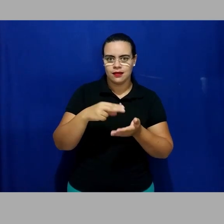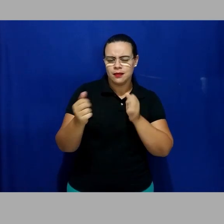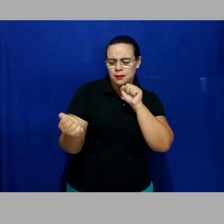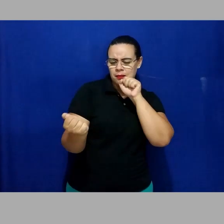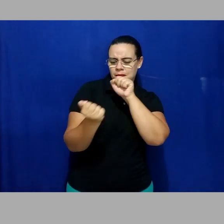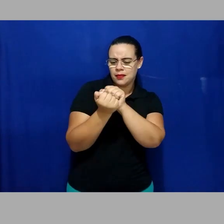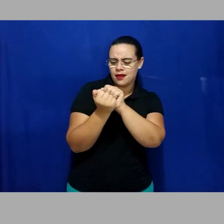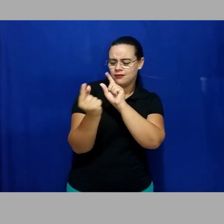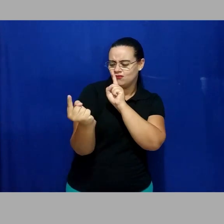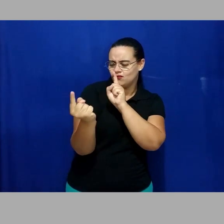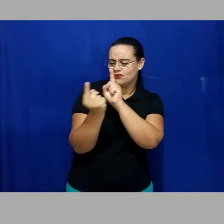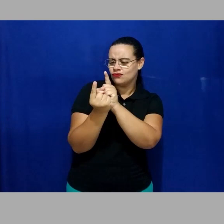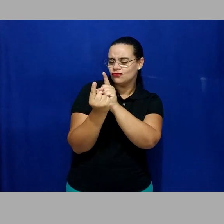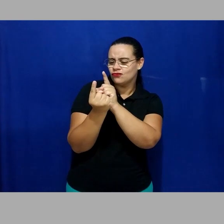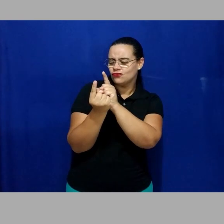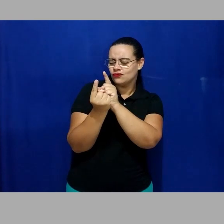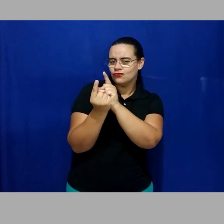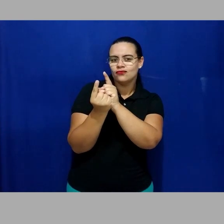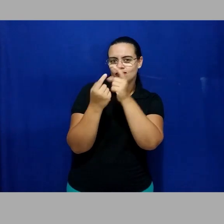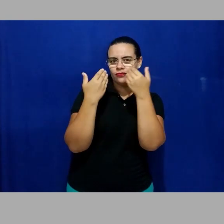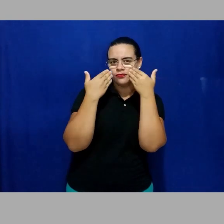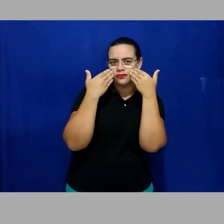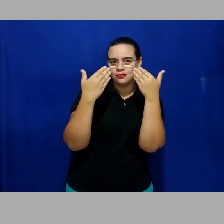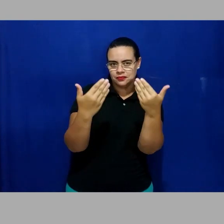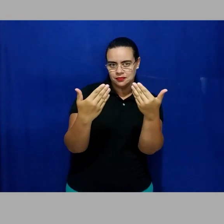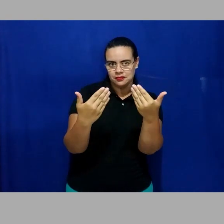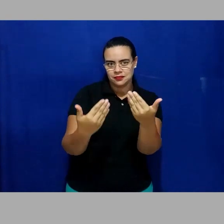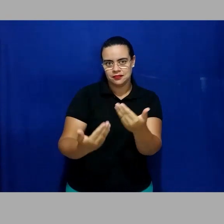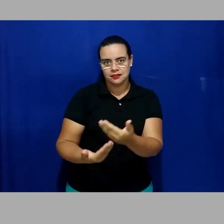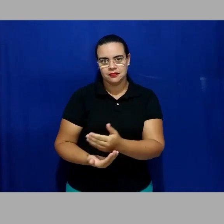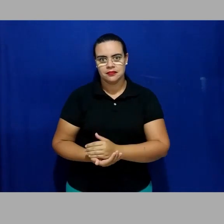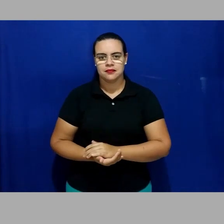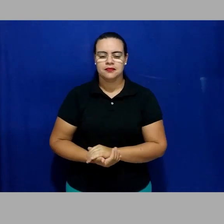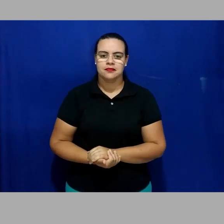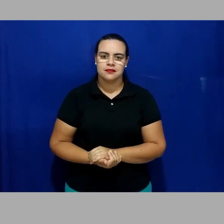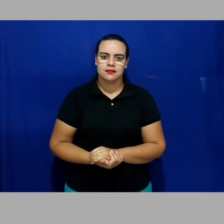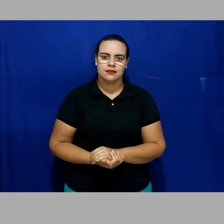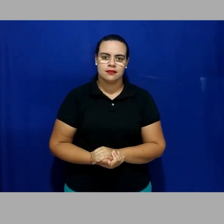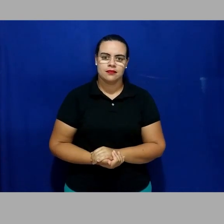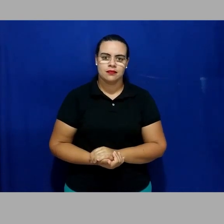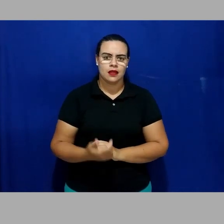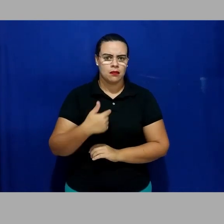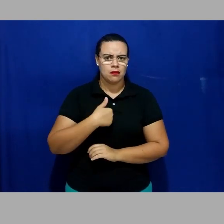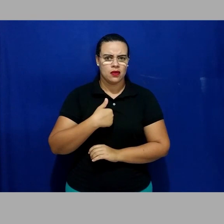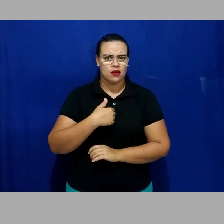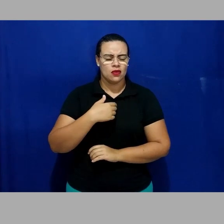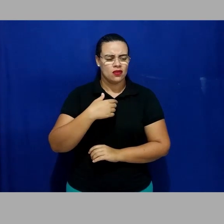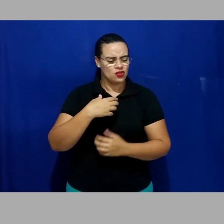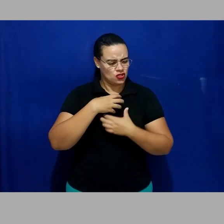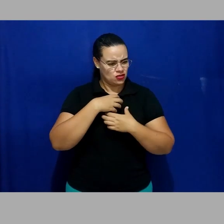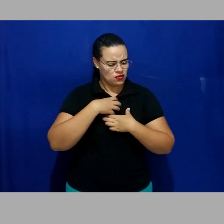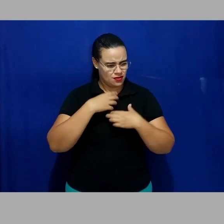quando aqui, dançando, tão perto de ti e tão de frente.